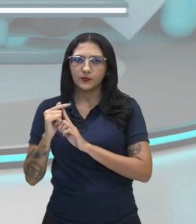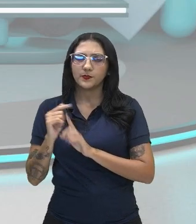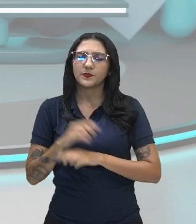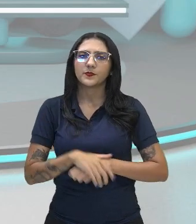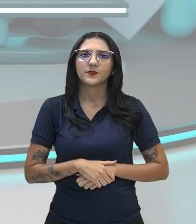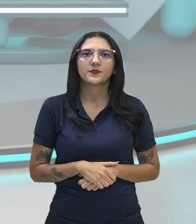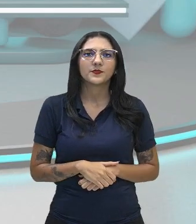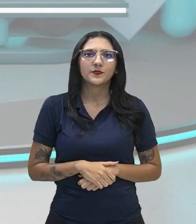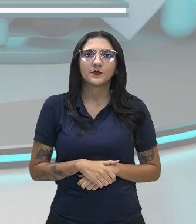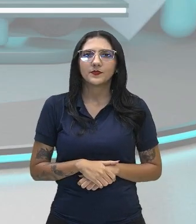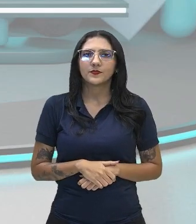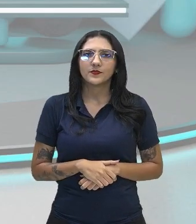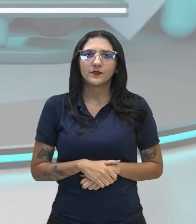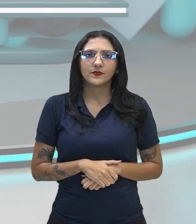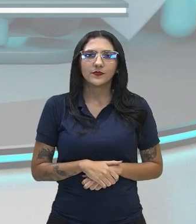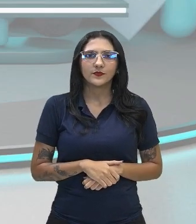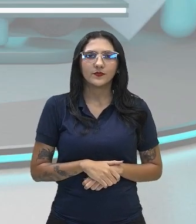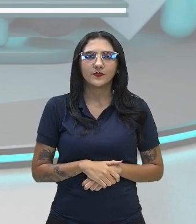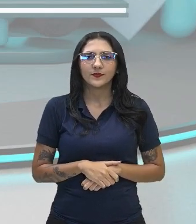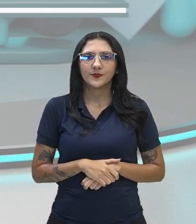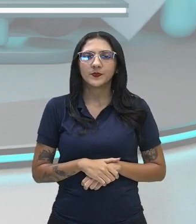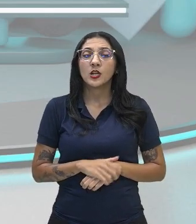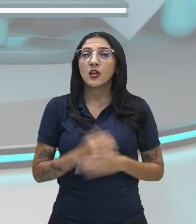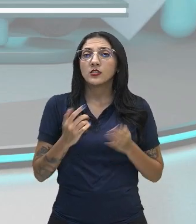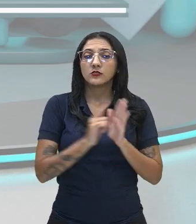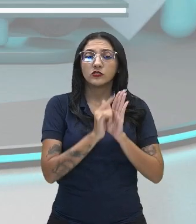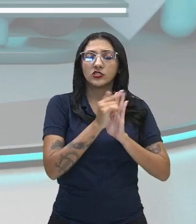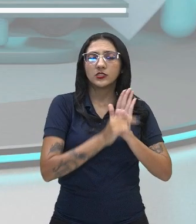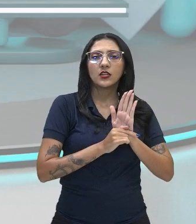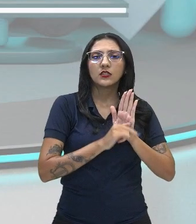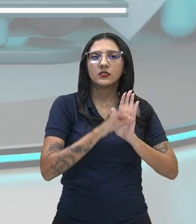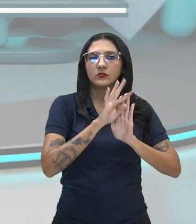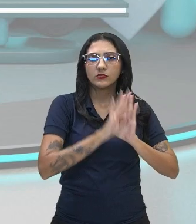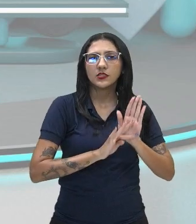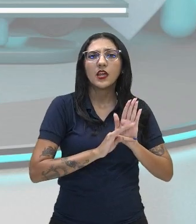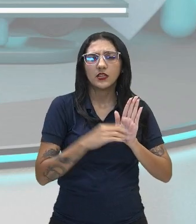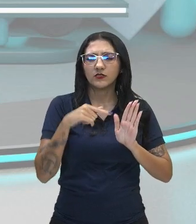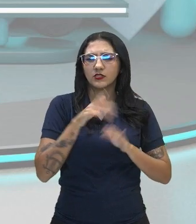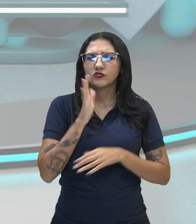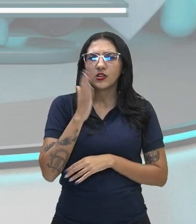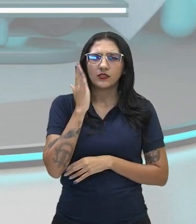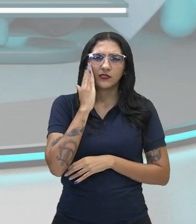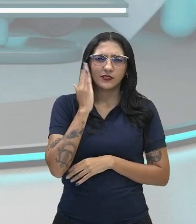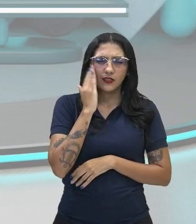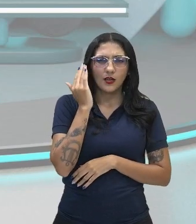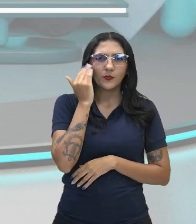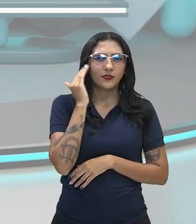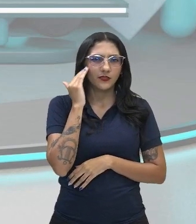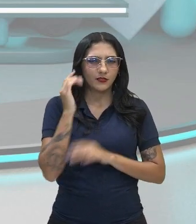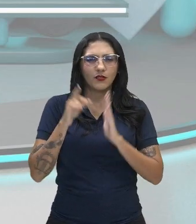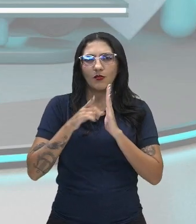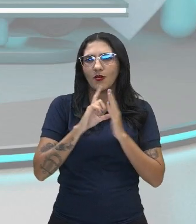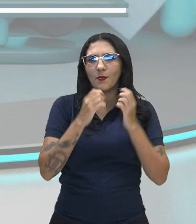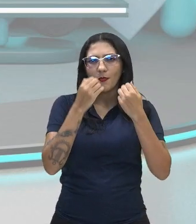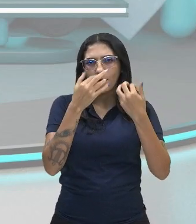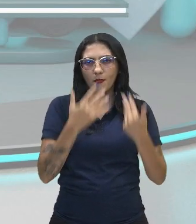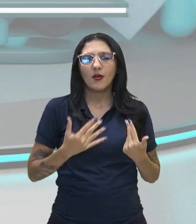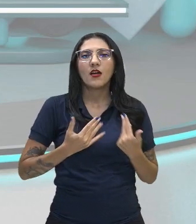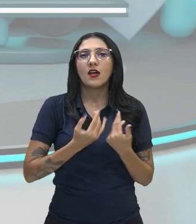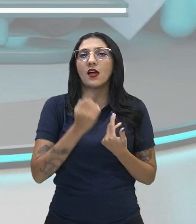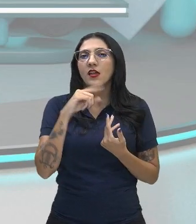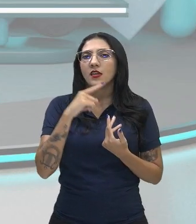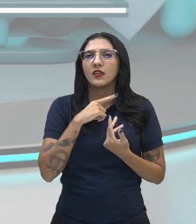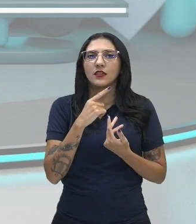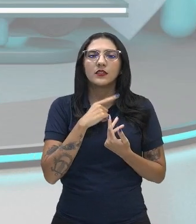textual? Então, um gênero textual, como você já entendeu, ele se